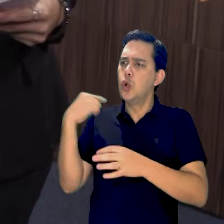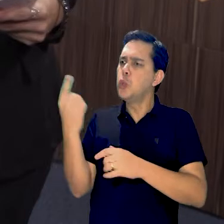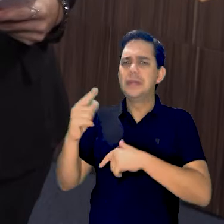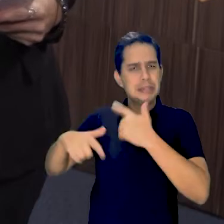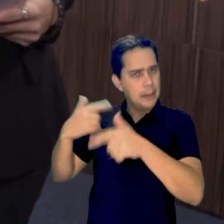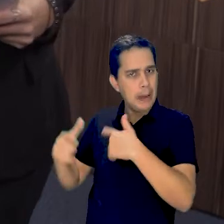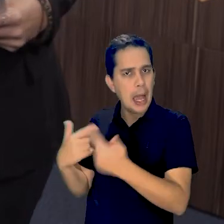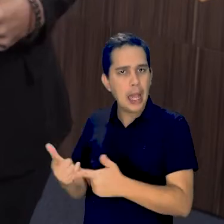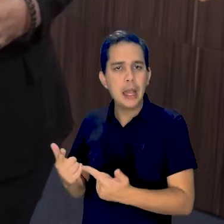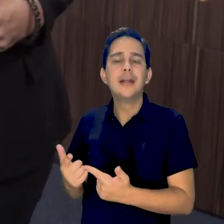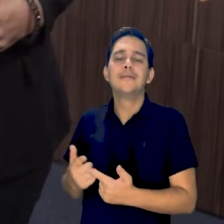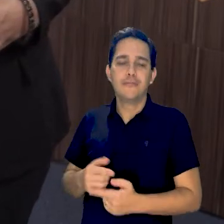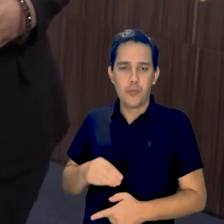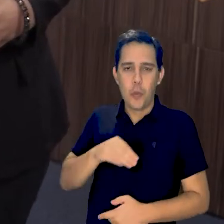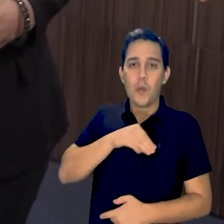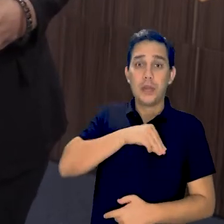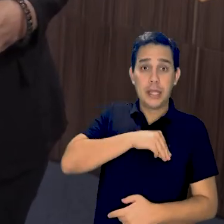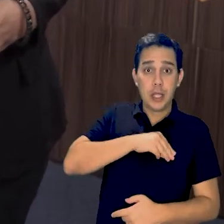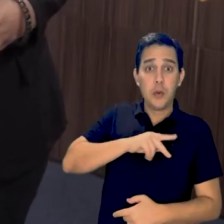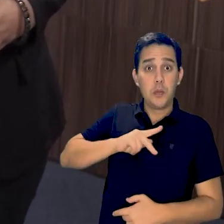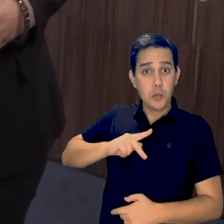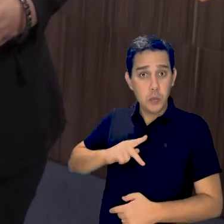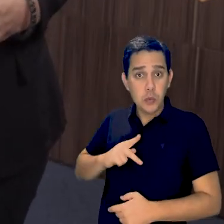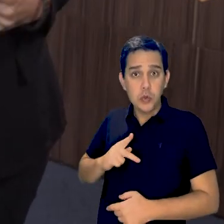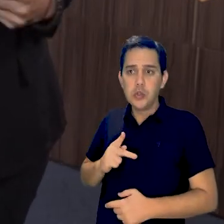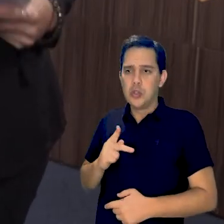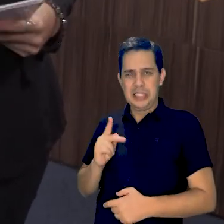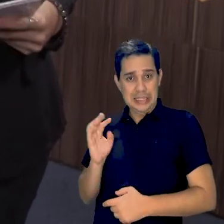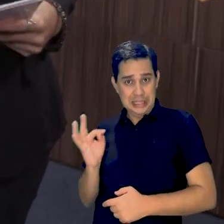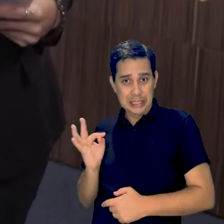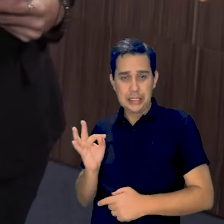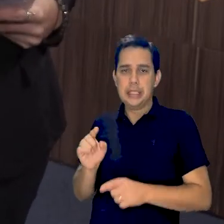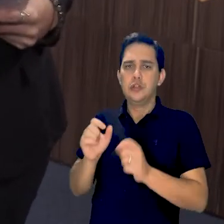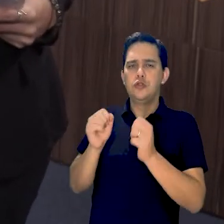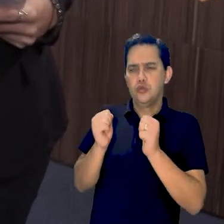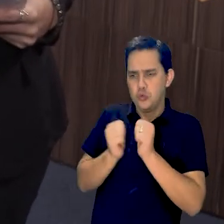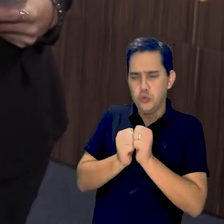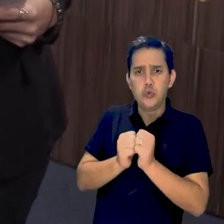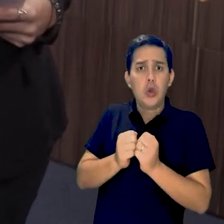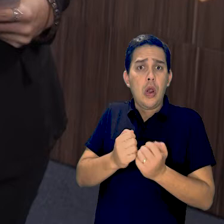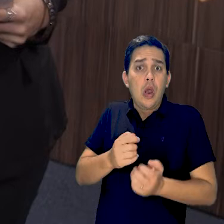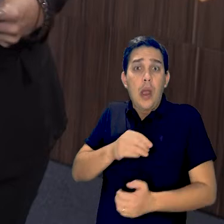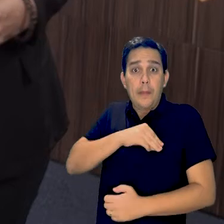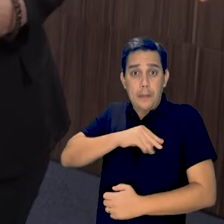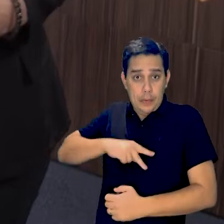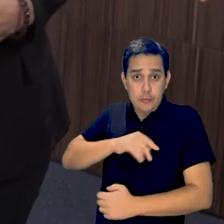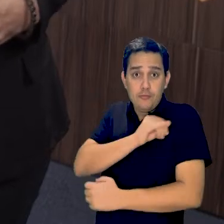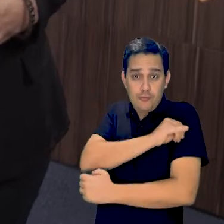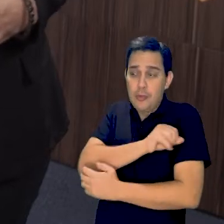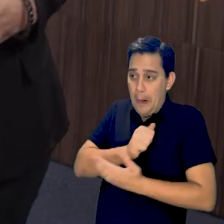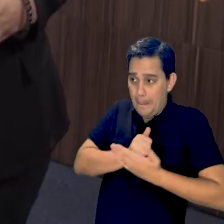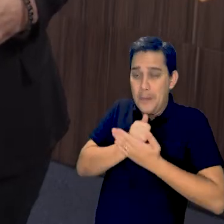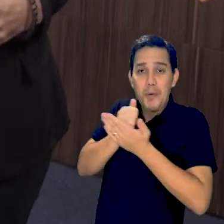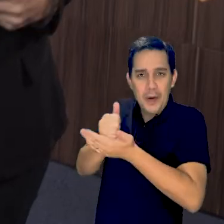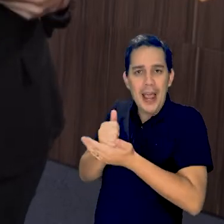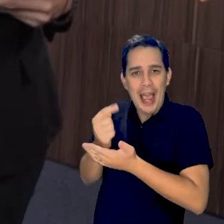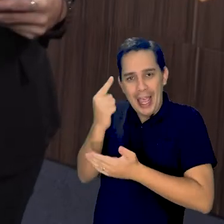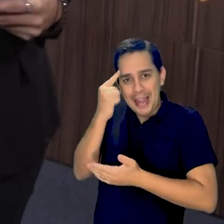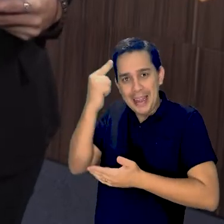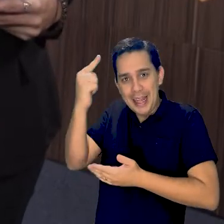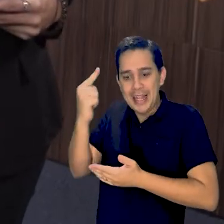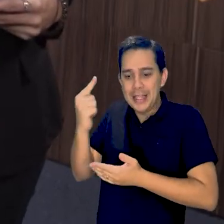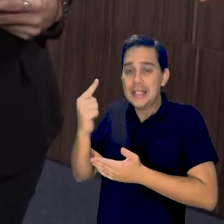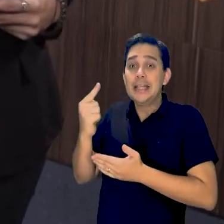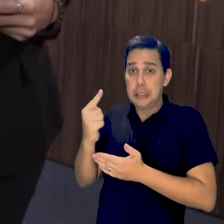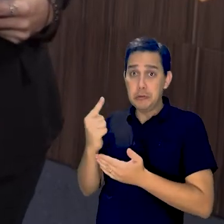lançou no mês passado a campanha Abril Verde. A iniciativa foi apoiada pelo Ministério Público do Estado do Rio de Janeiro, que a